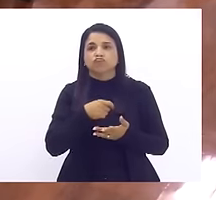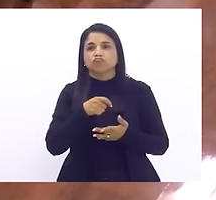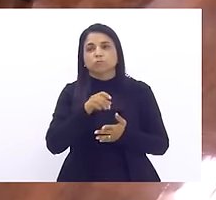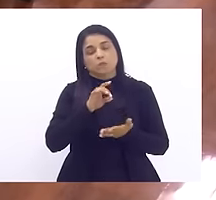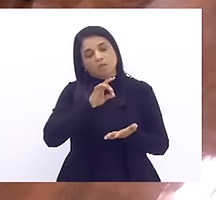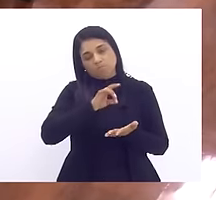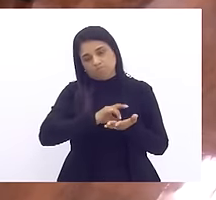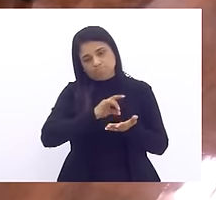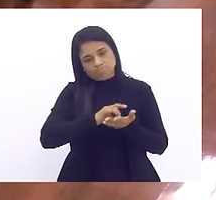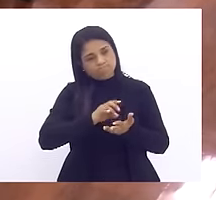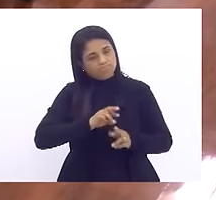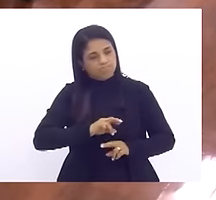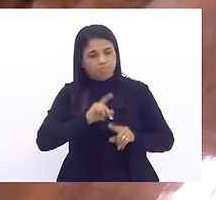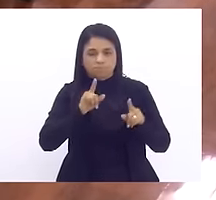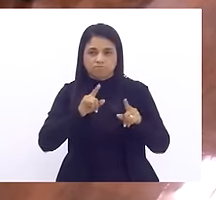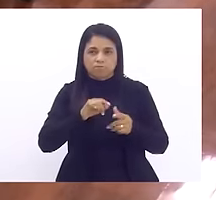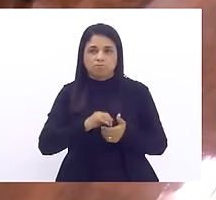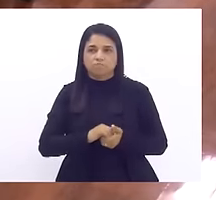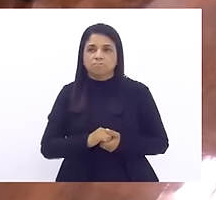não é essa